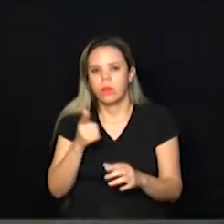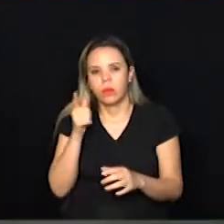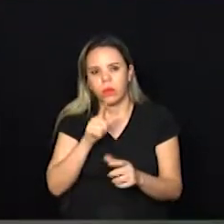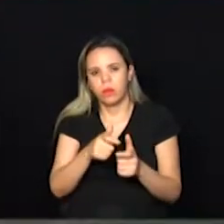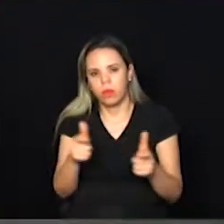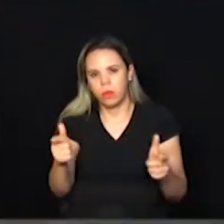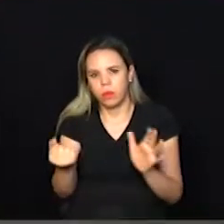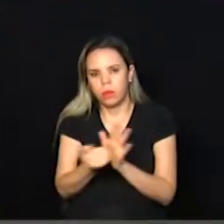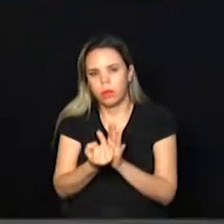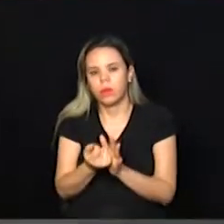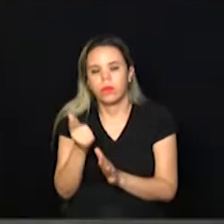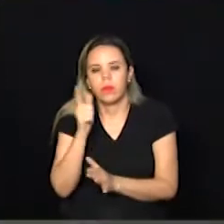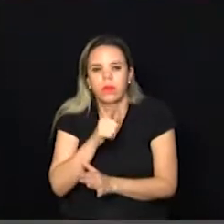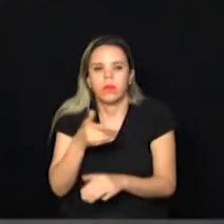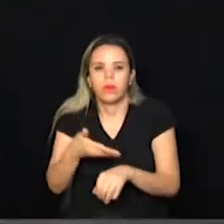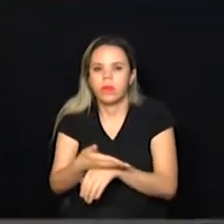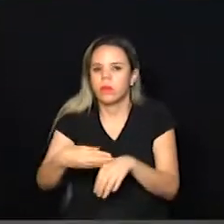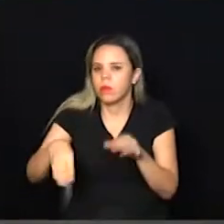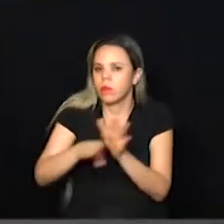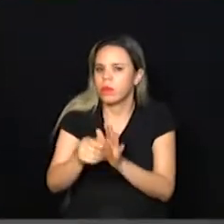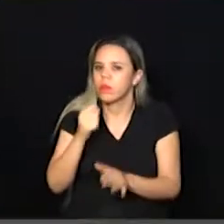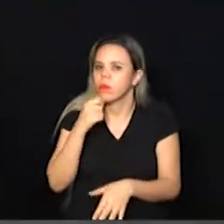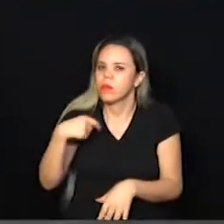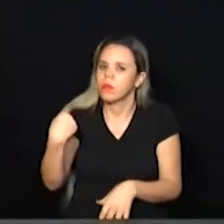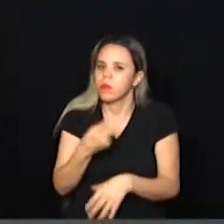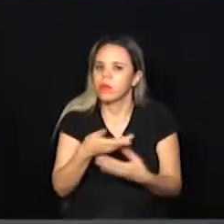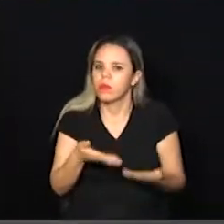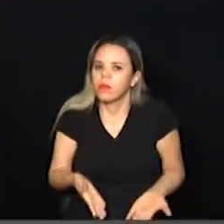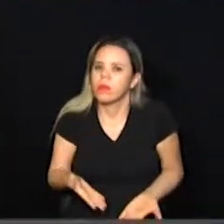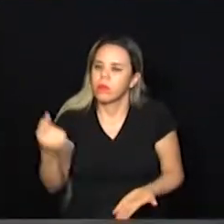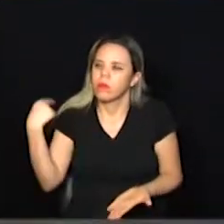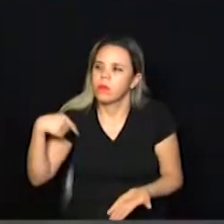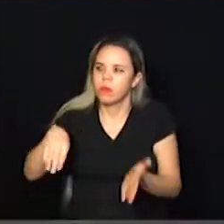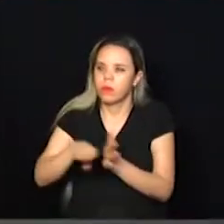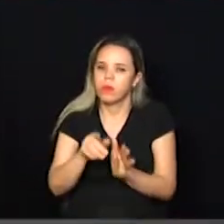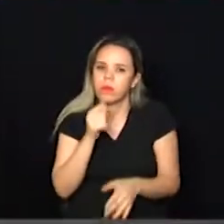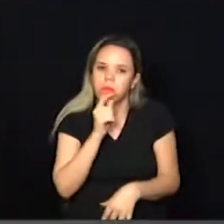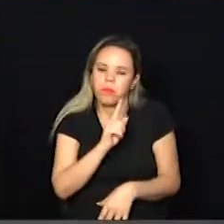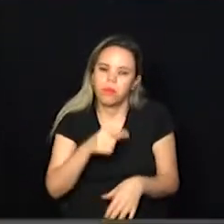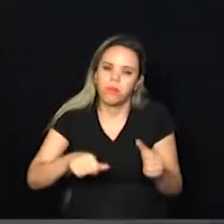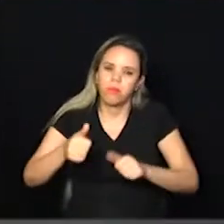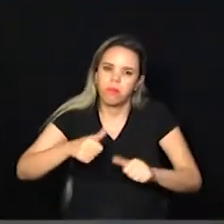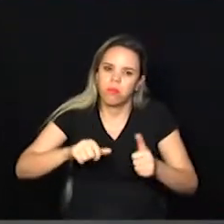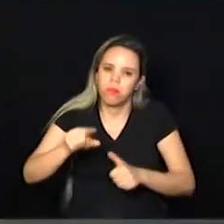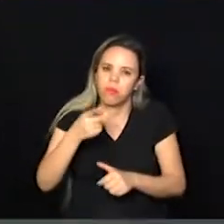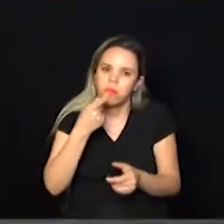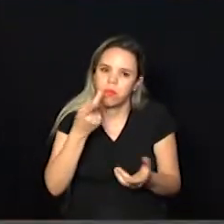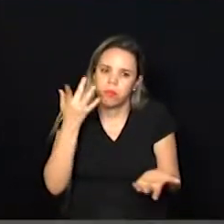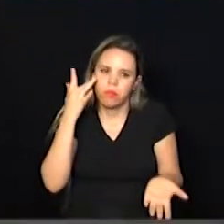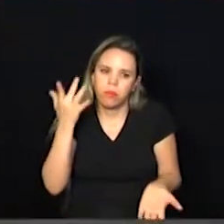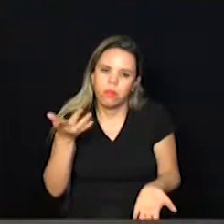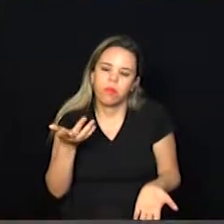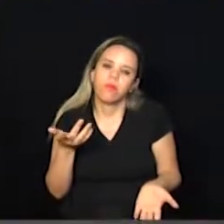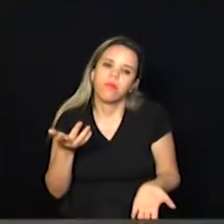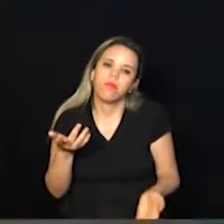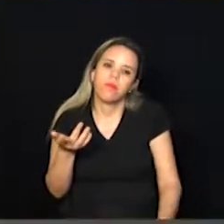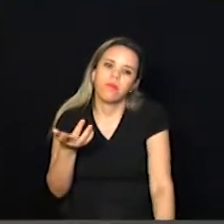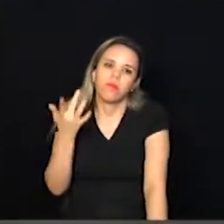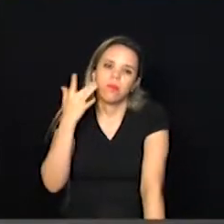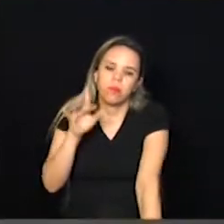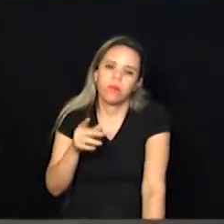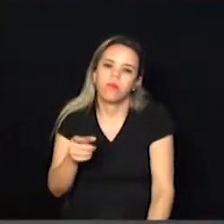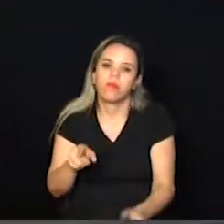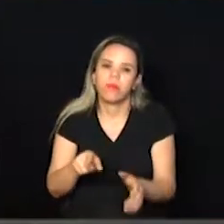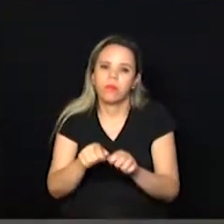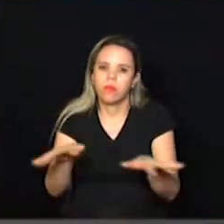de registros. Quer dizer que eles não chegavam até nós. Então, eu não sei se é essa a análise que você faz. E também a